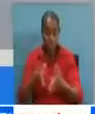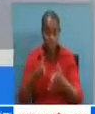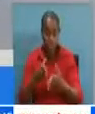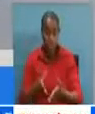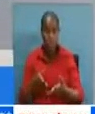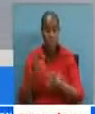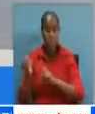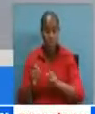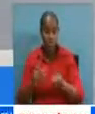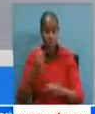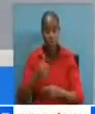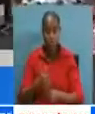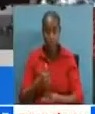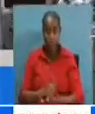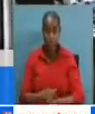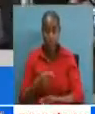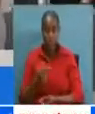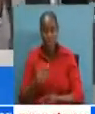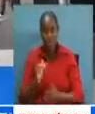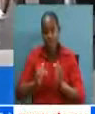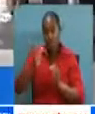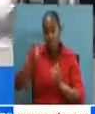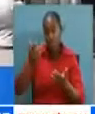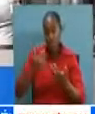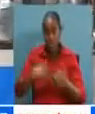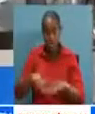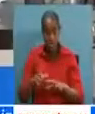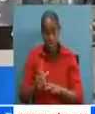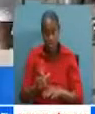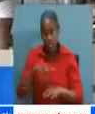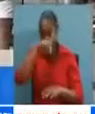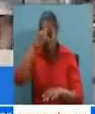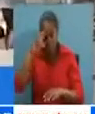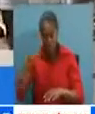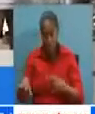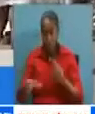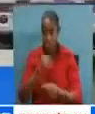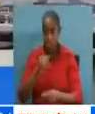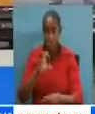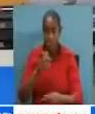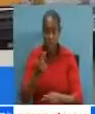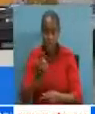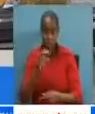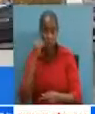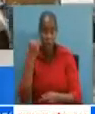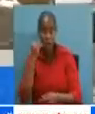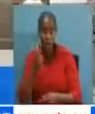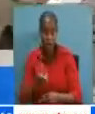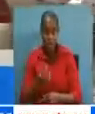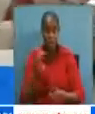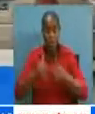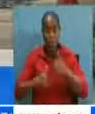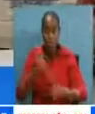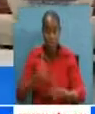transportes e favorável com tendência crescente não obstante as dificuldades na obtenção de crédito bancário ea